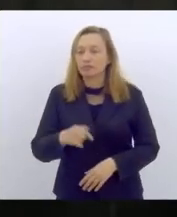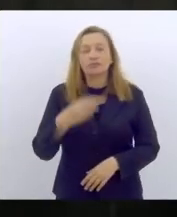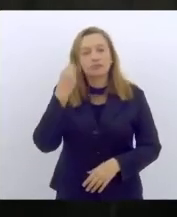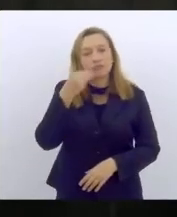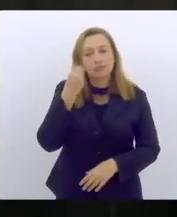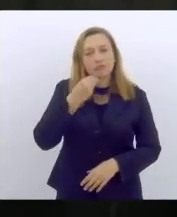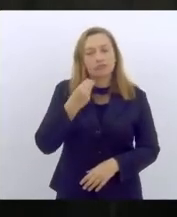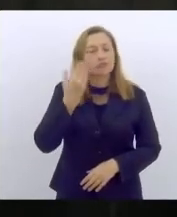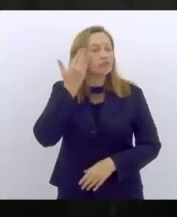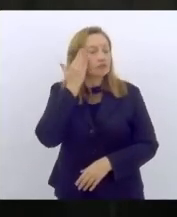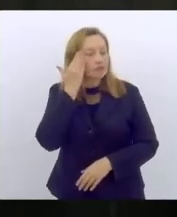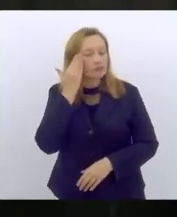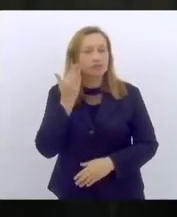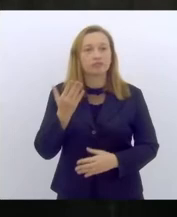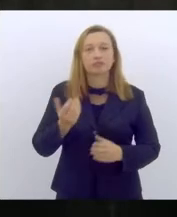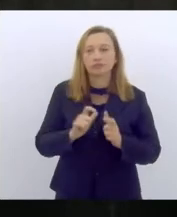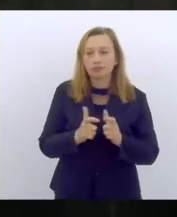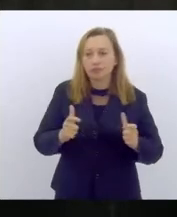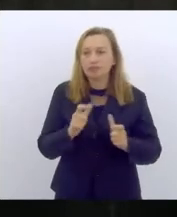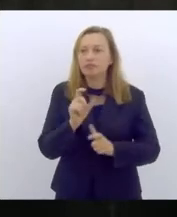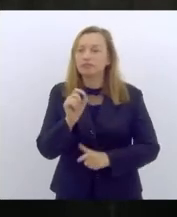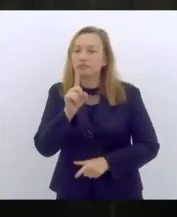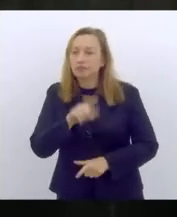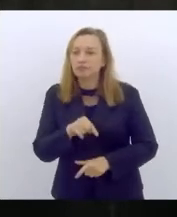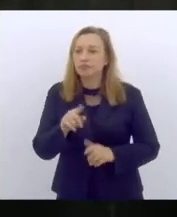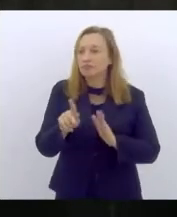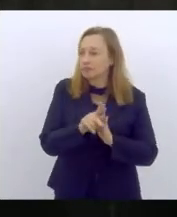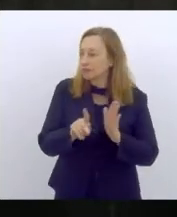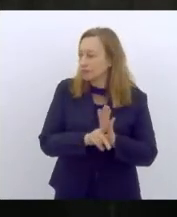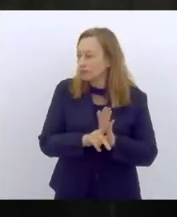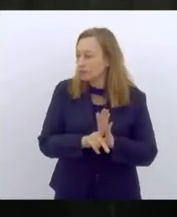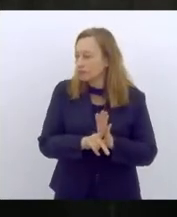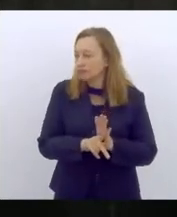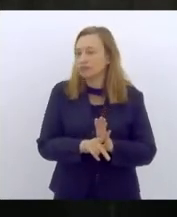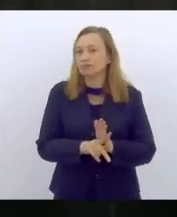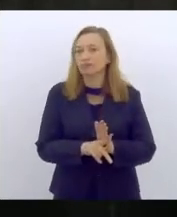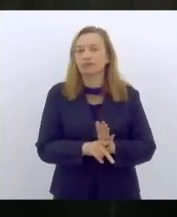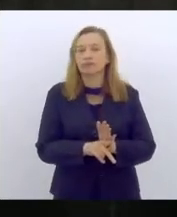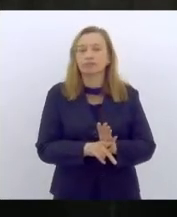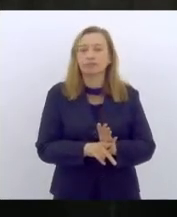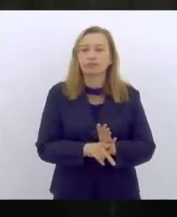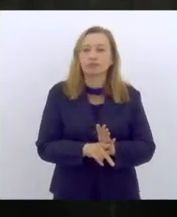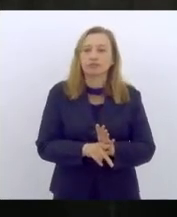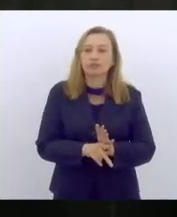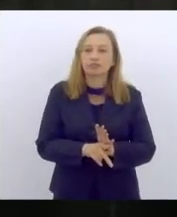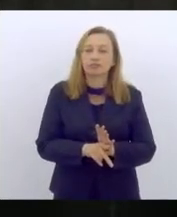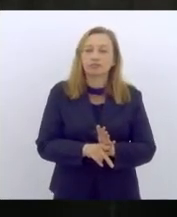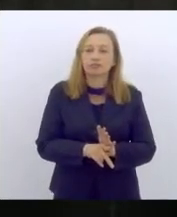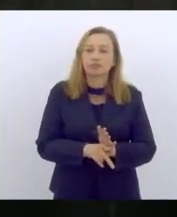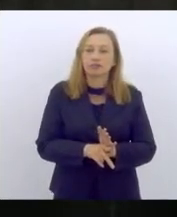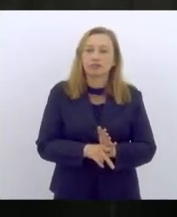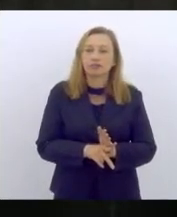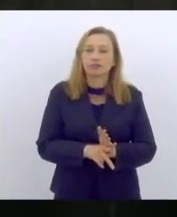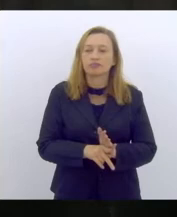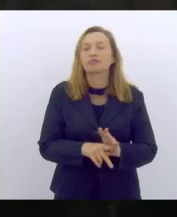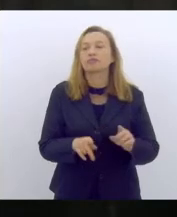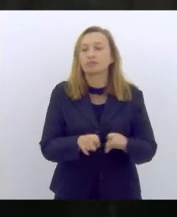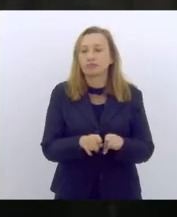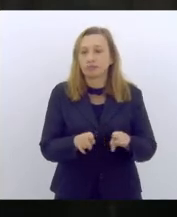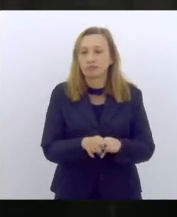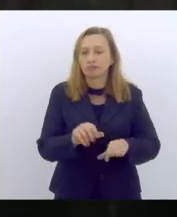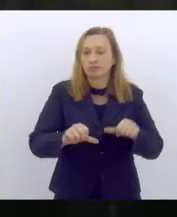e entendessem a grandeza do que é esse projeto e fossem capazes de também impactar as suas regiões